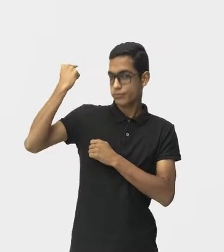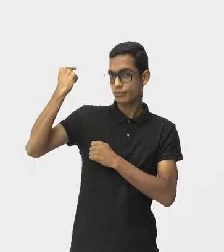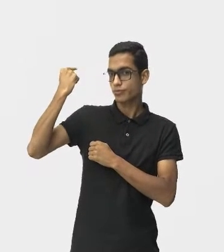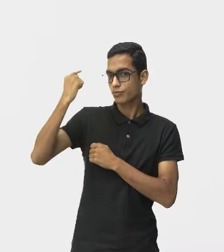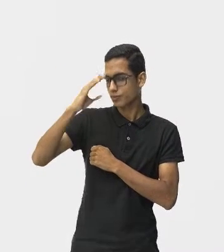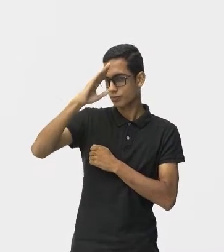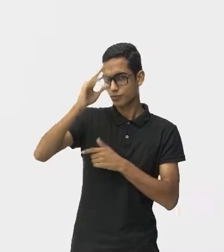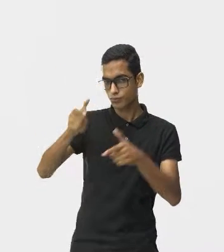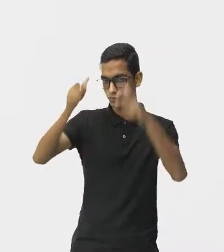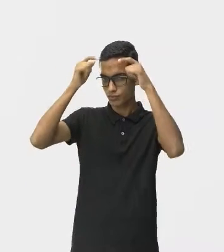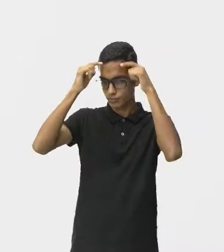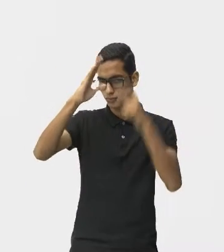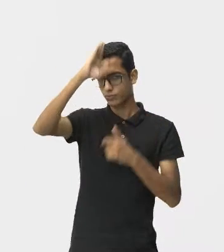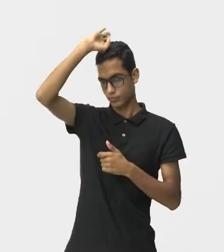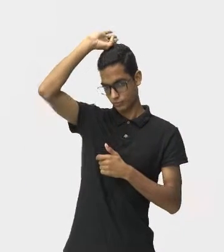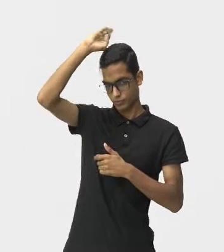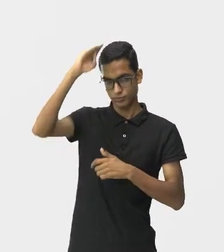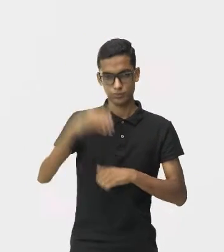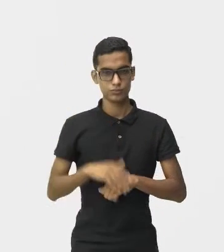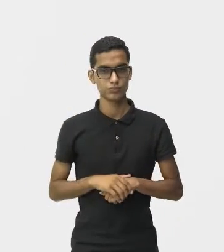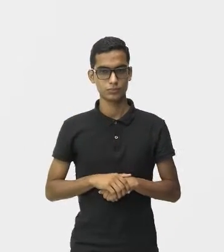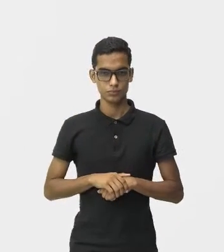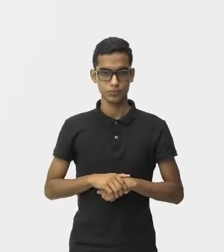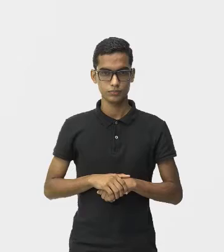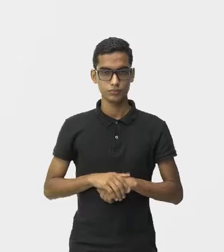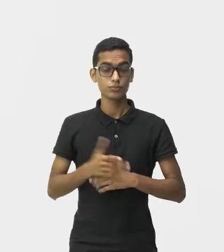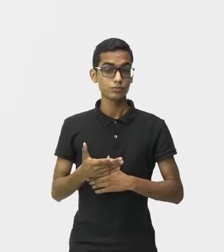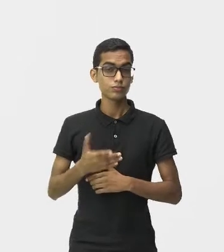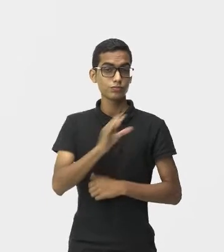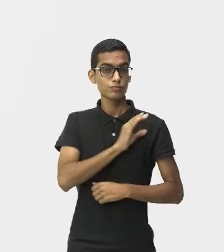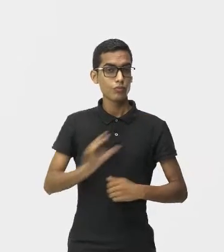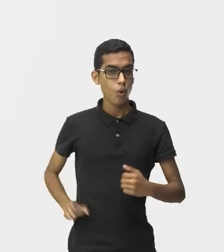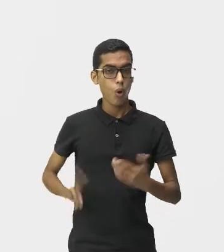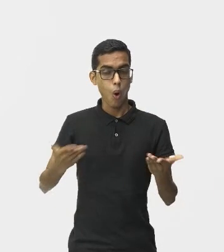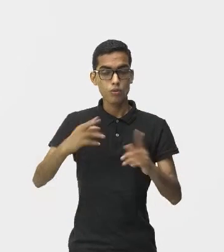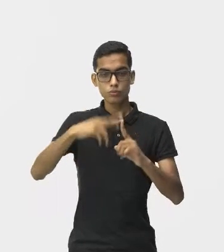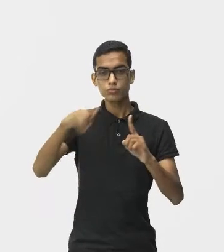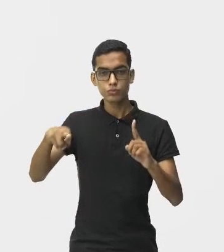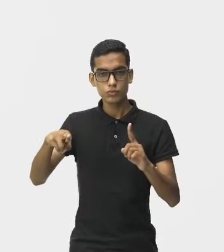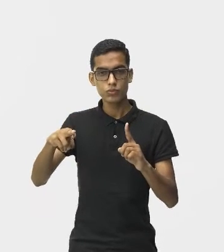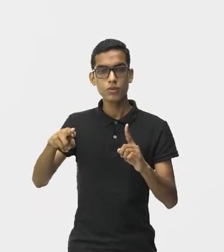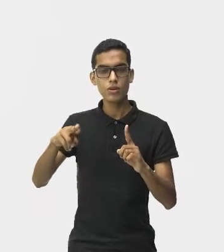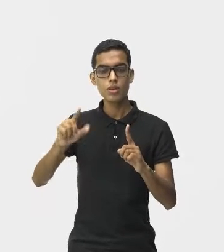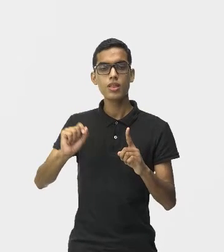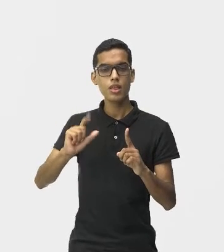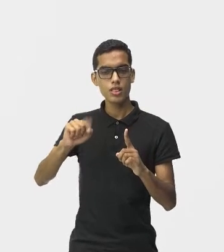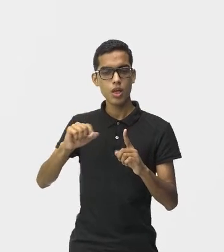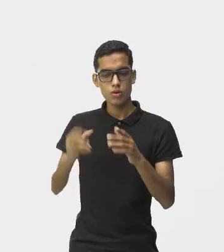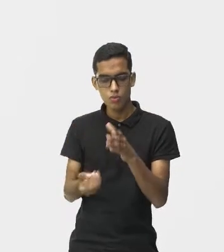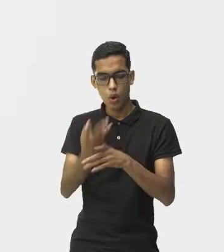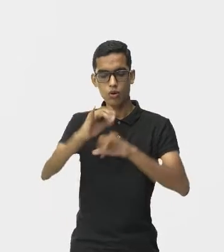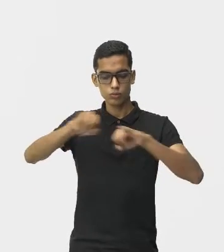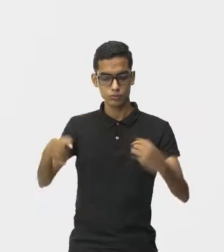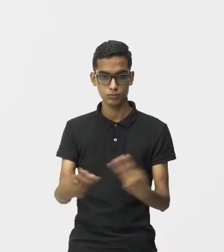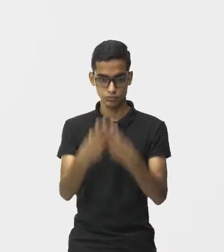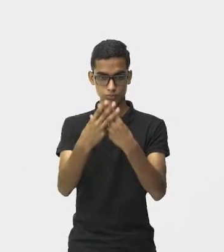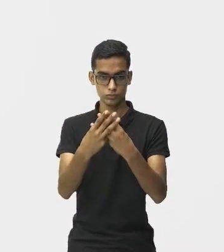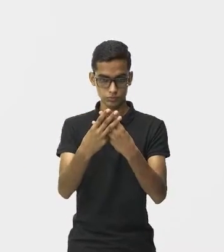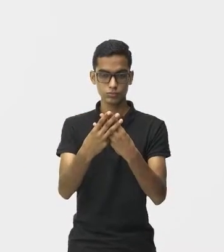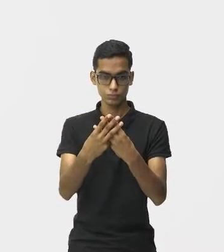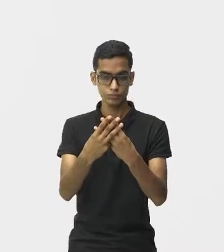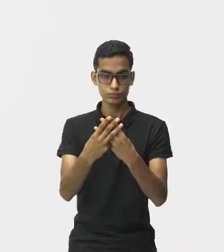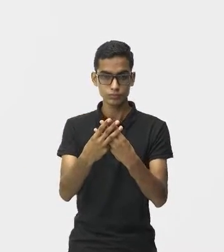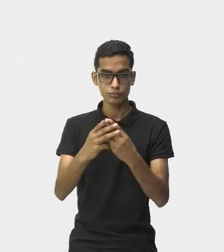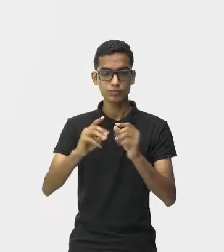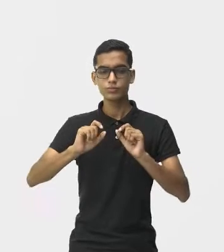como vocês sabem, é uma religião que tem origem judaica, né, gente, hebraico-judaica, e